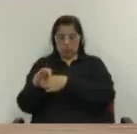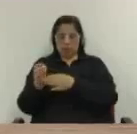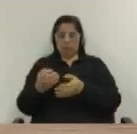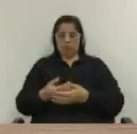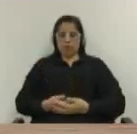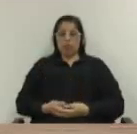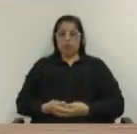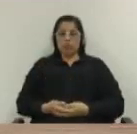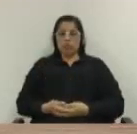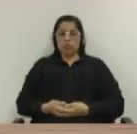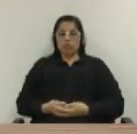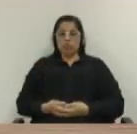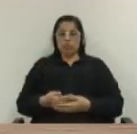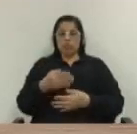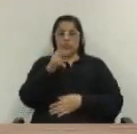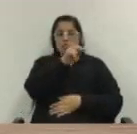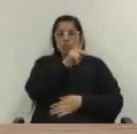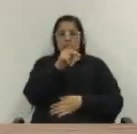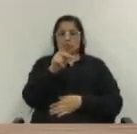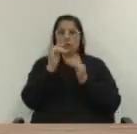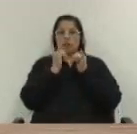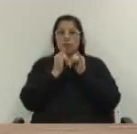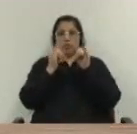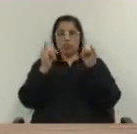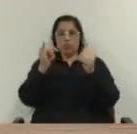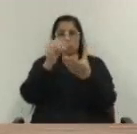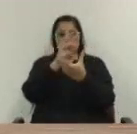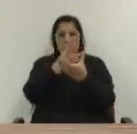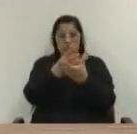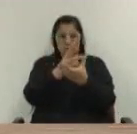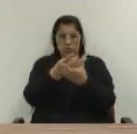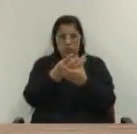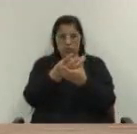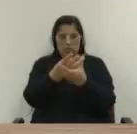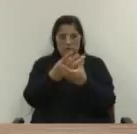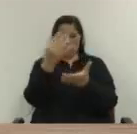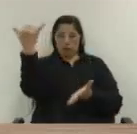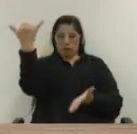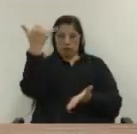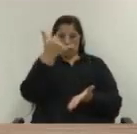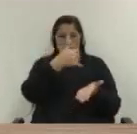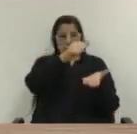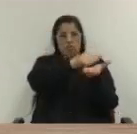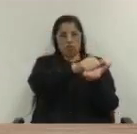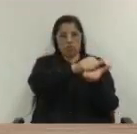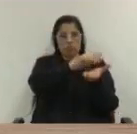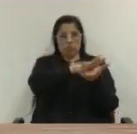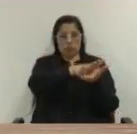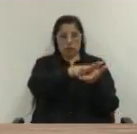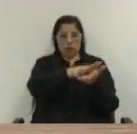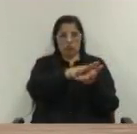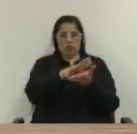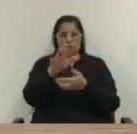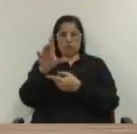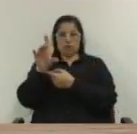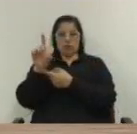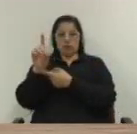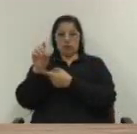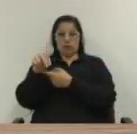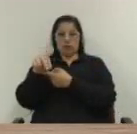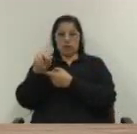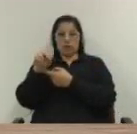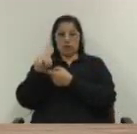presidência comunica à Casa que foi protocolada uma denúncia contra o vereador Raul e